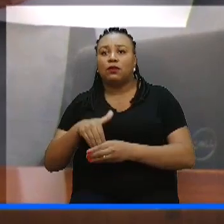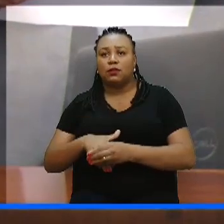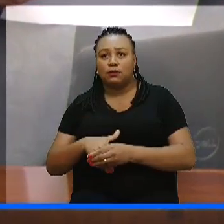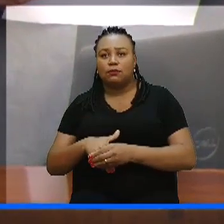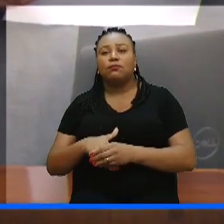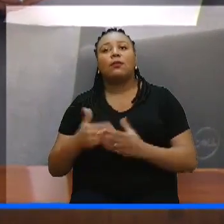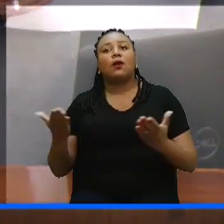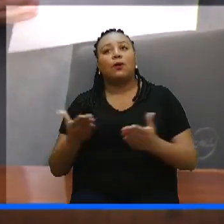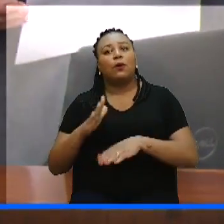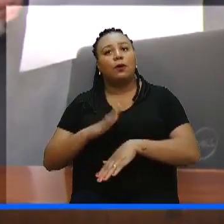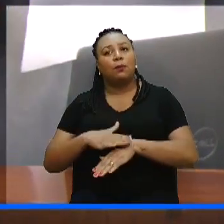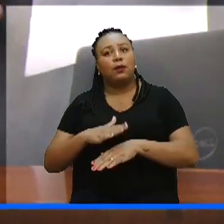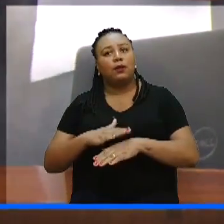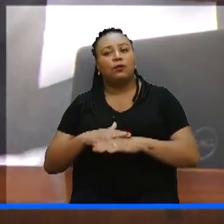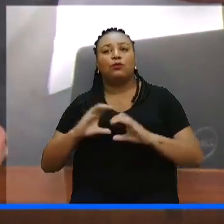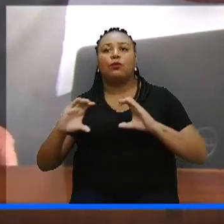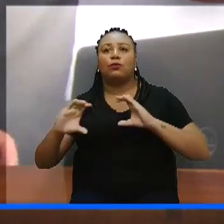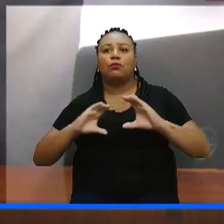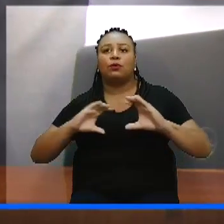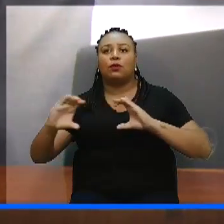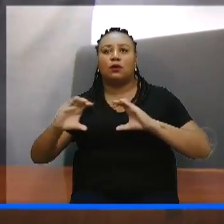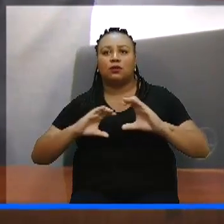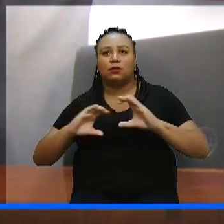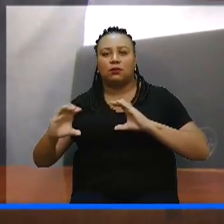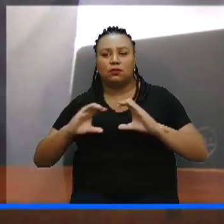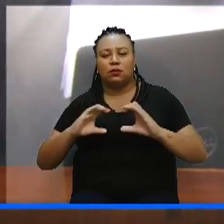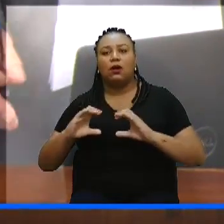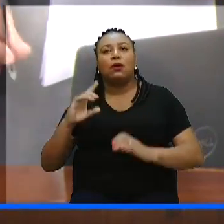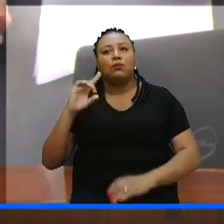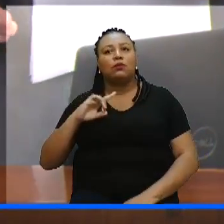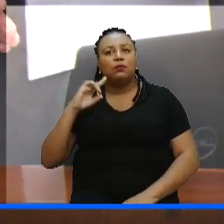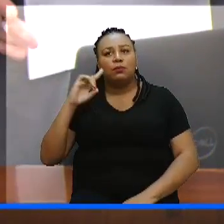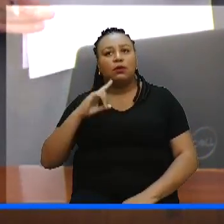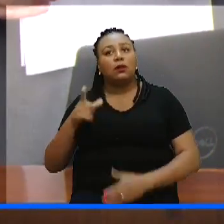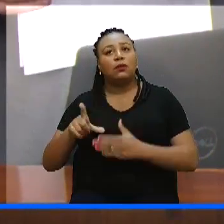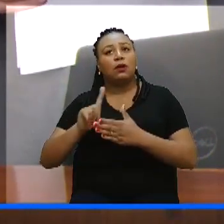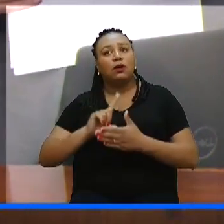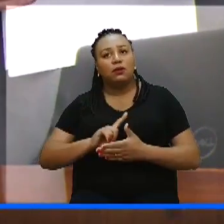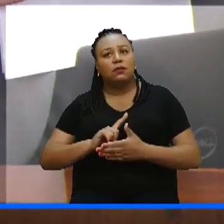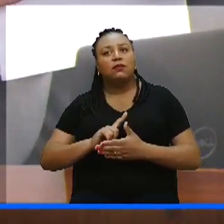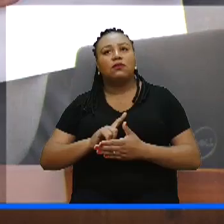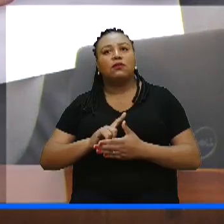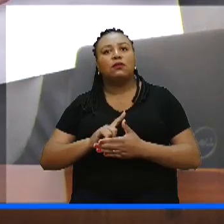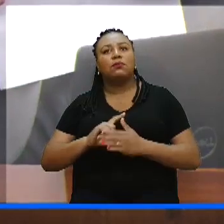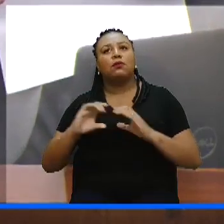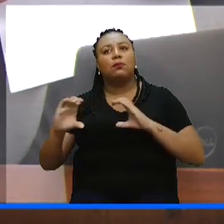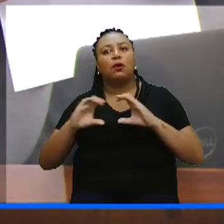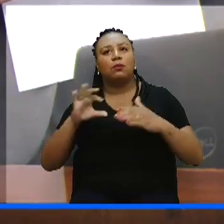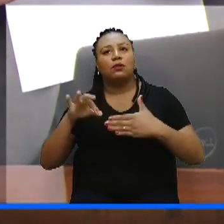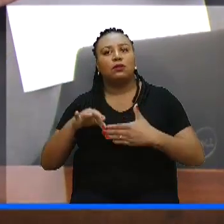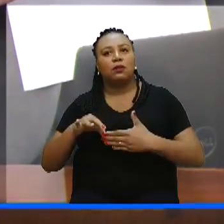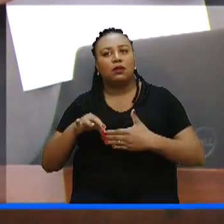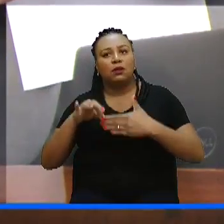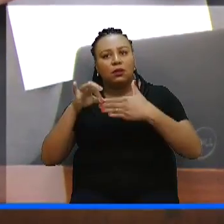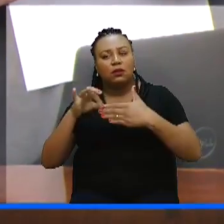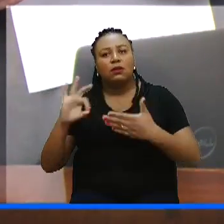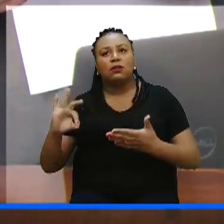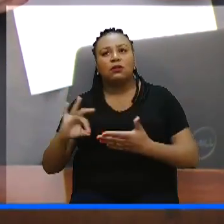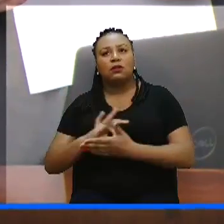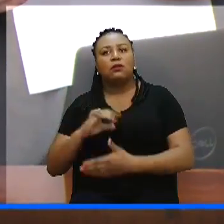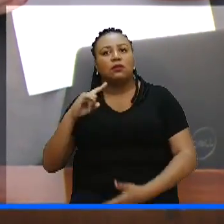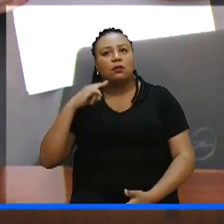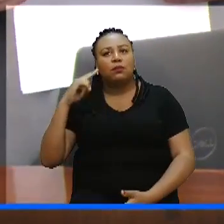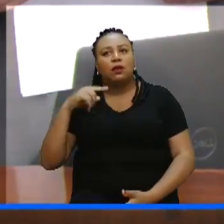passamos ao período das comunicações parlamentares antes porém para uma comunicação de liderança inscrito